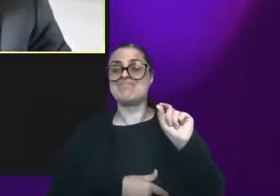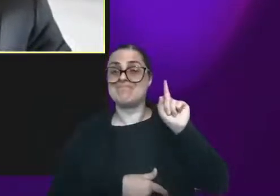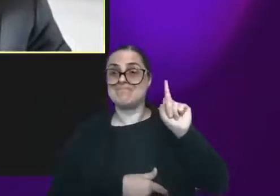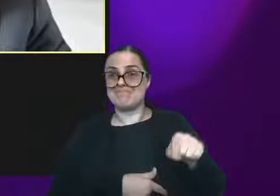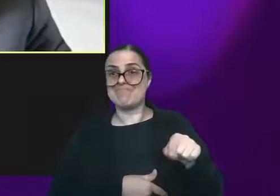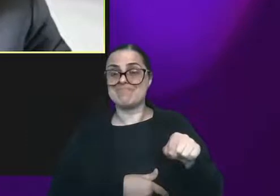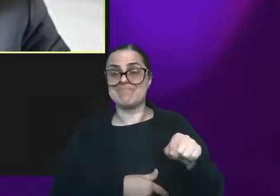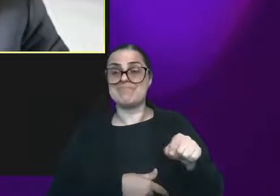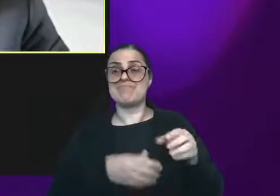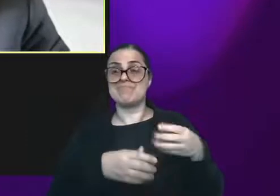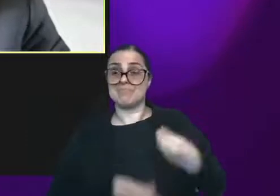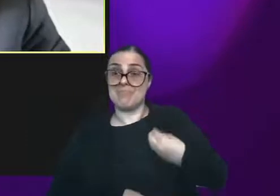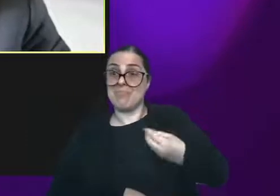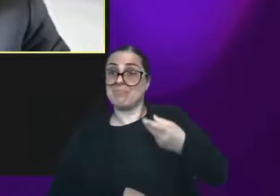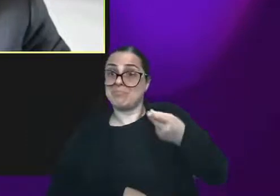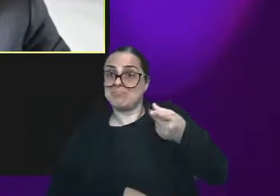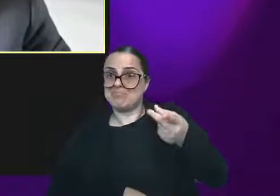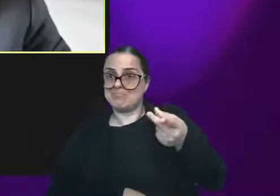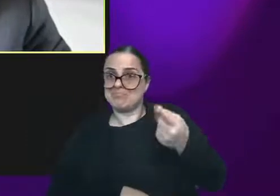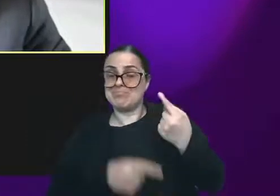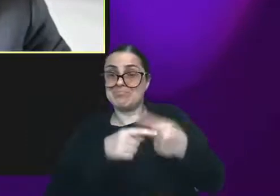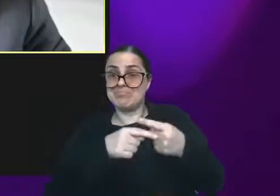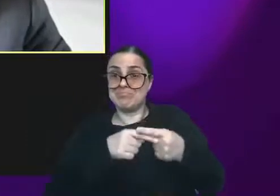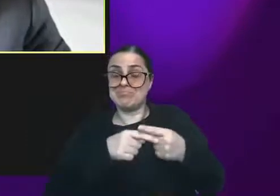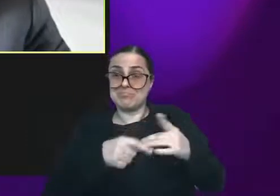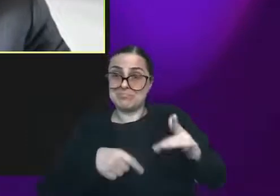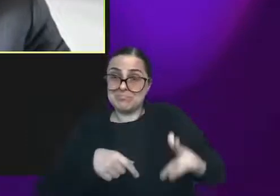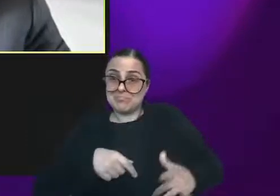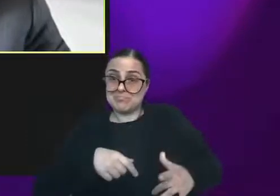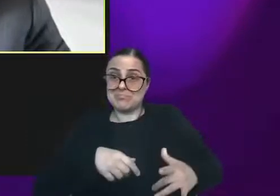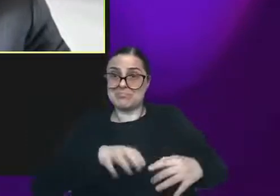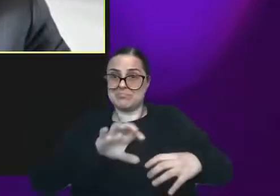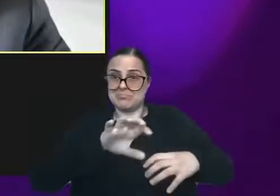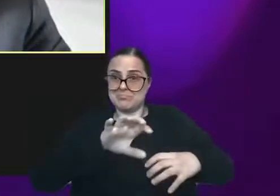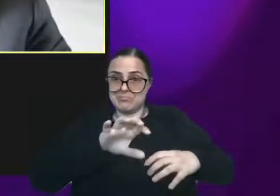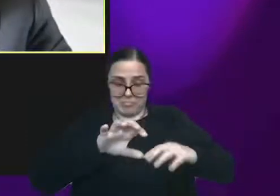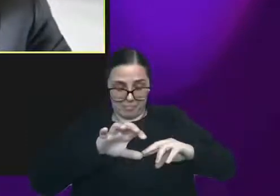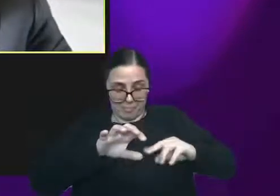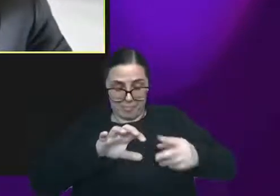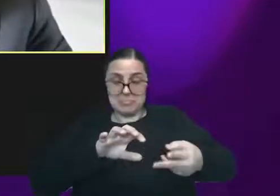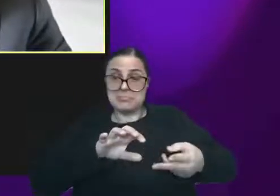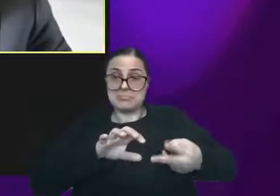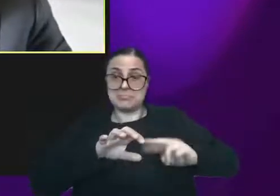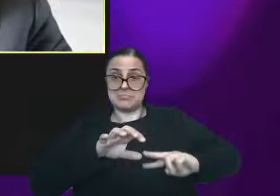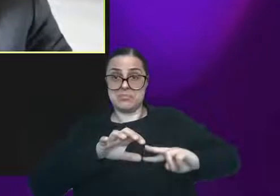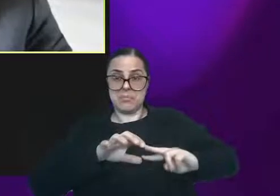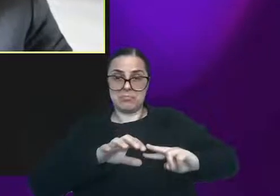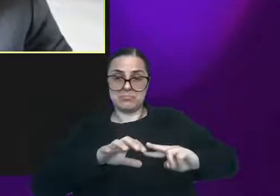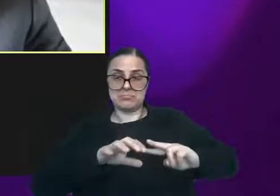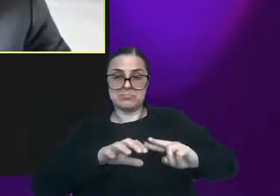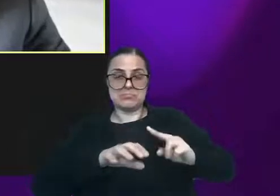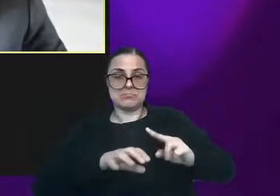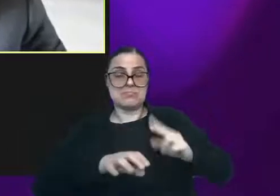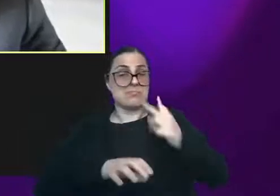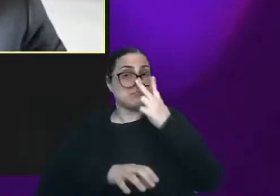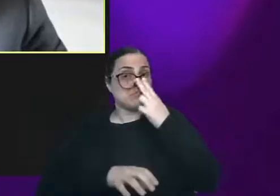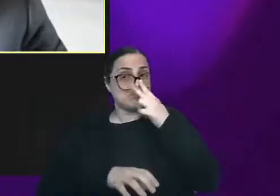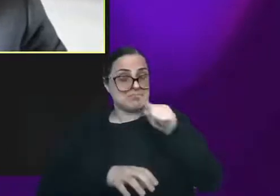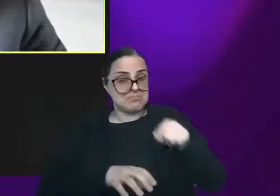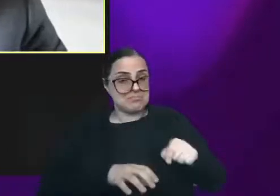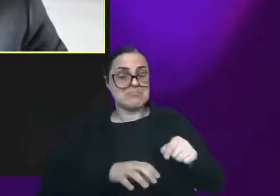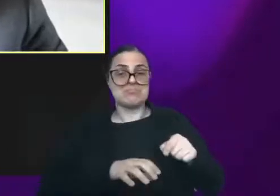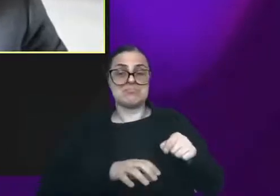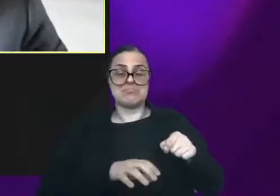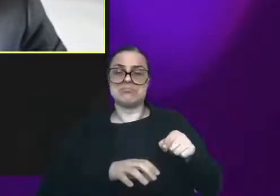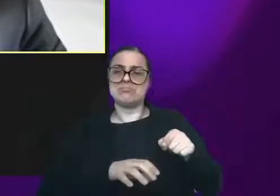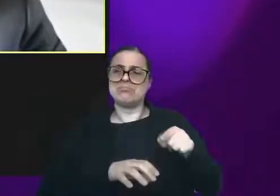ou a sobrevida do enxerto, que nos parece, em algum momento, mais importante do que a